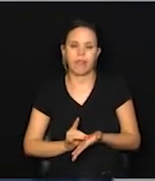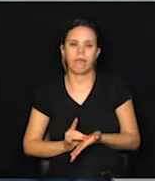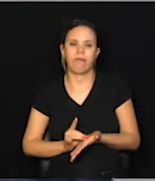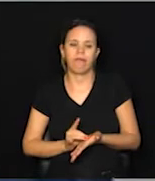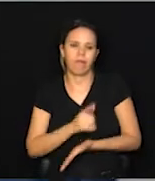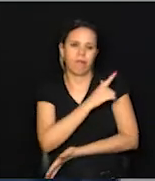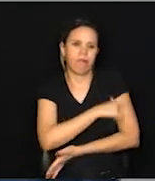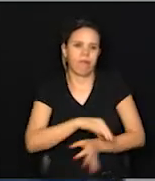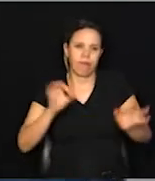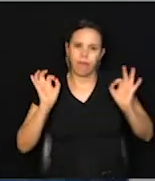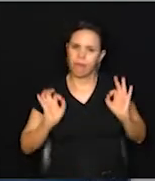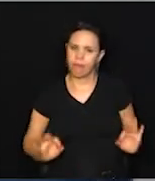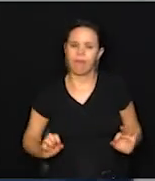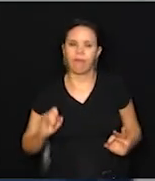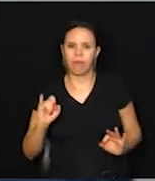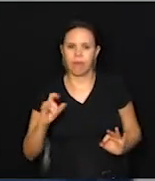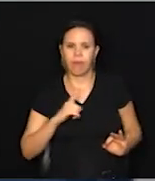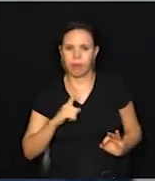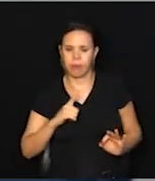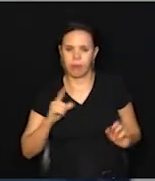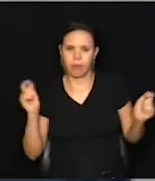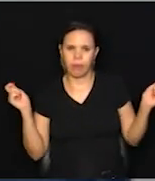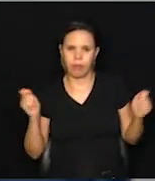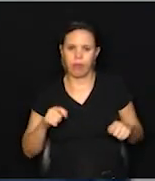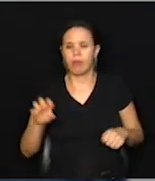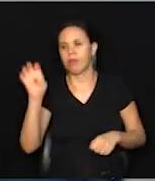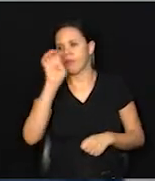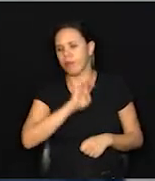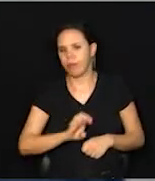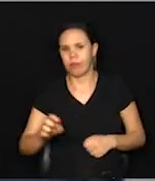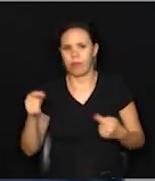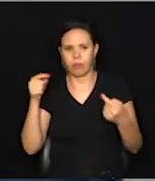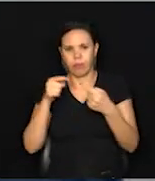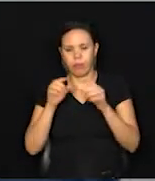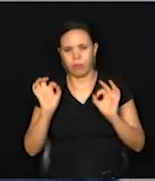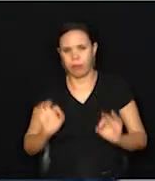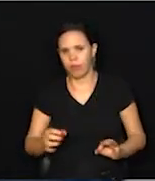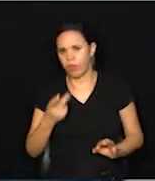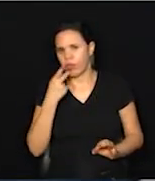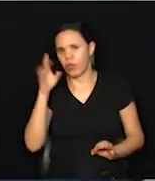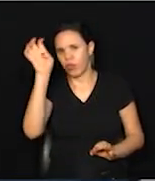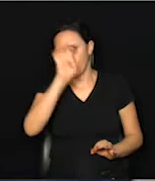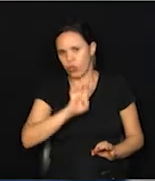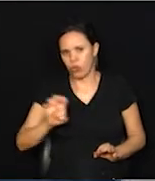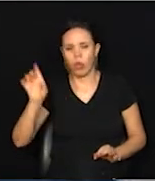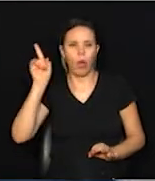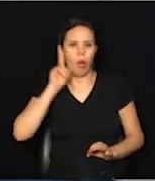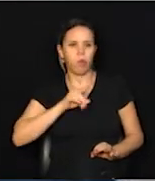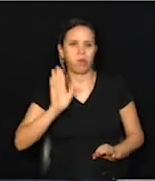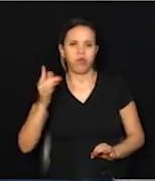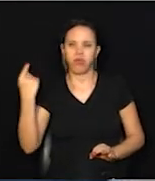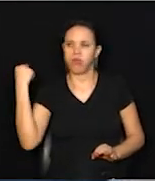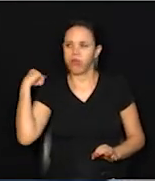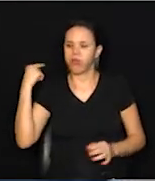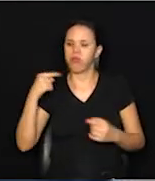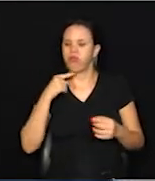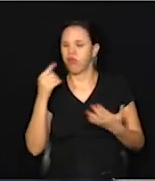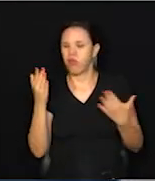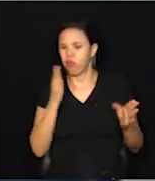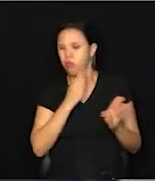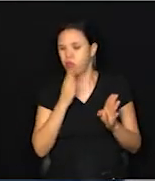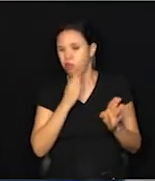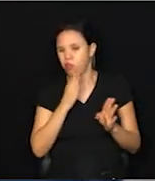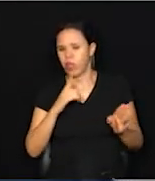assim, se tivéssemos em condições europeias, ideais. Eu falo europeia porque os Estados Unidos já põe um pouco em dúvida, mas eles